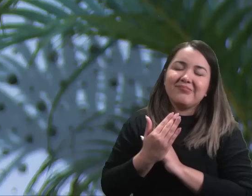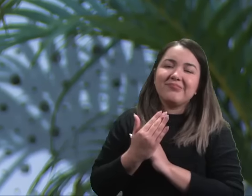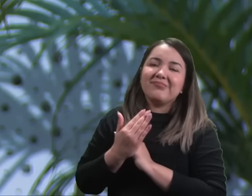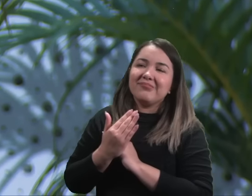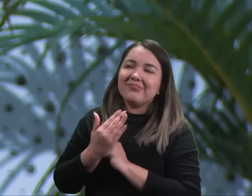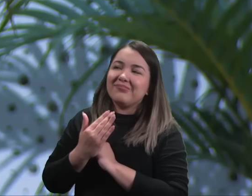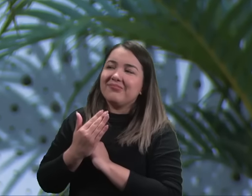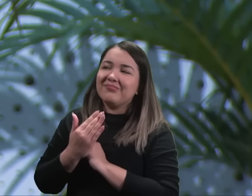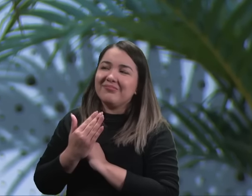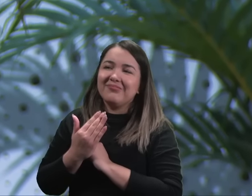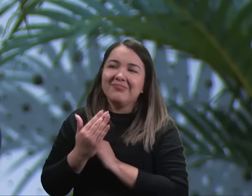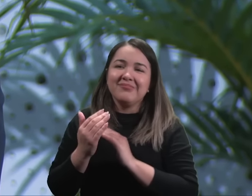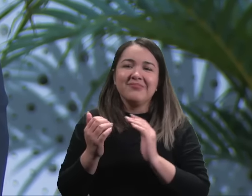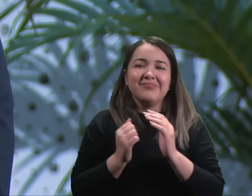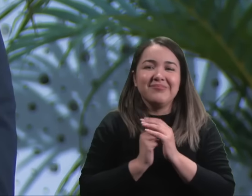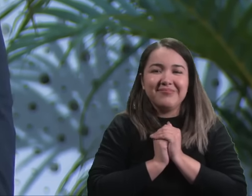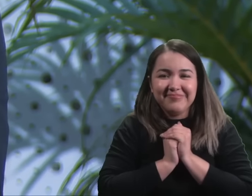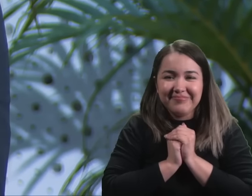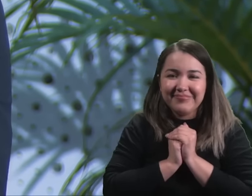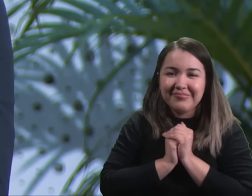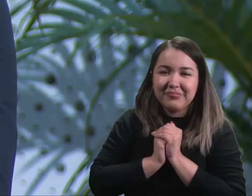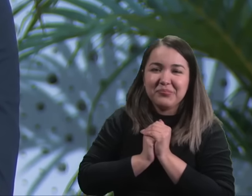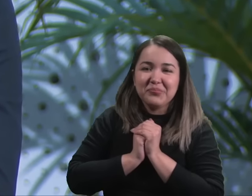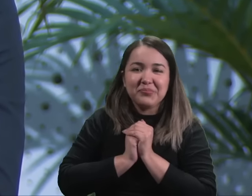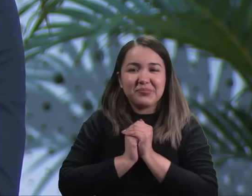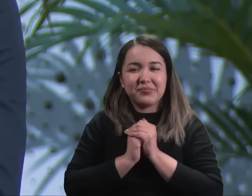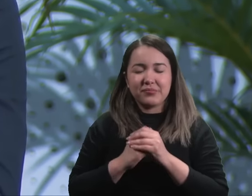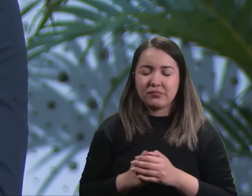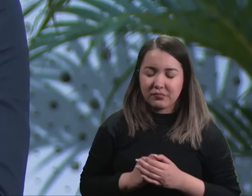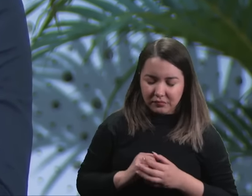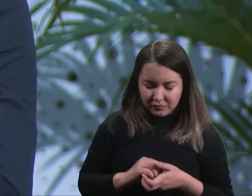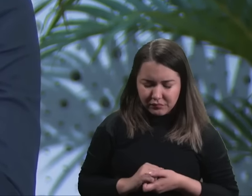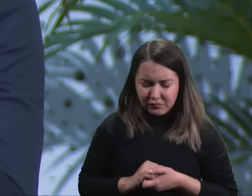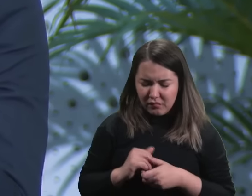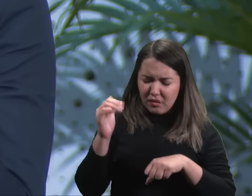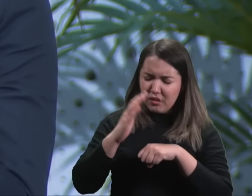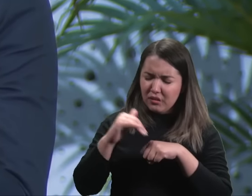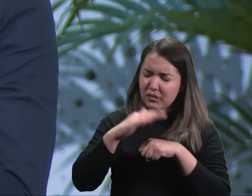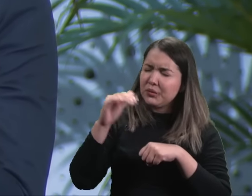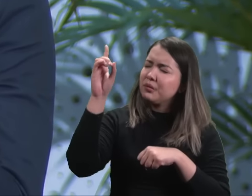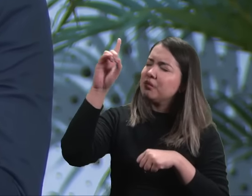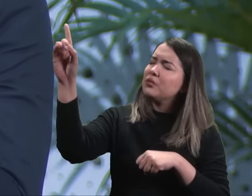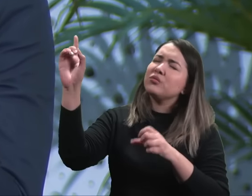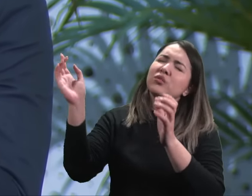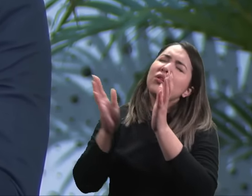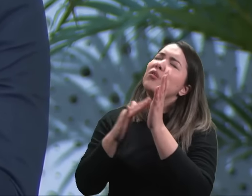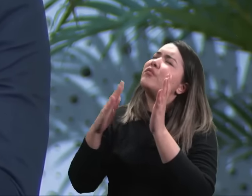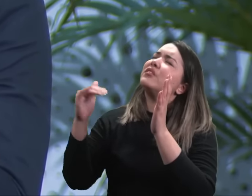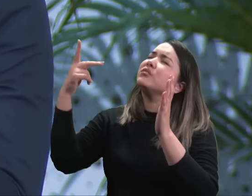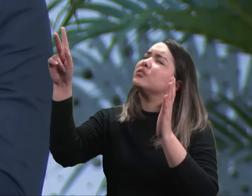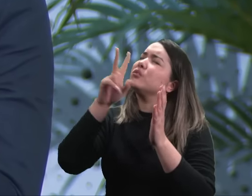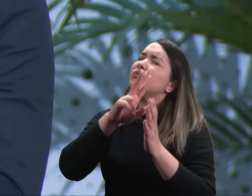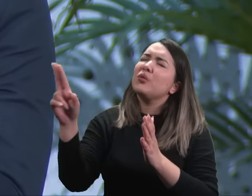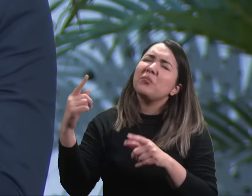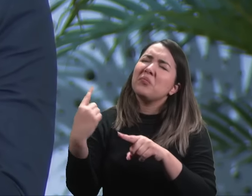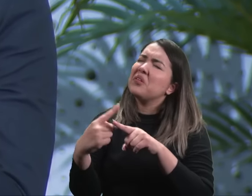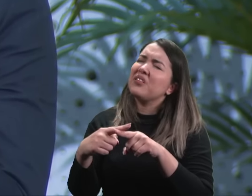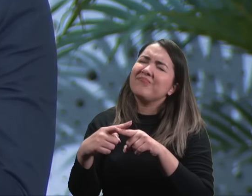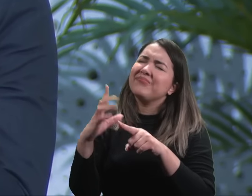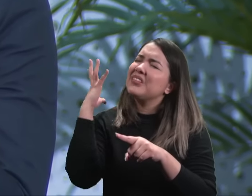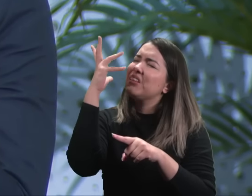amparar querido Deus louvado seja o teu nome Senhor por Tão bela tão linda